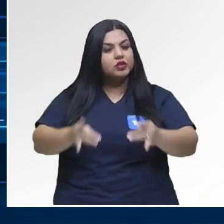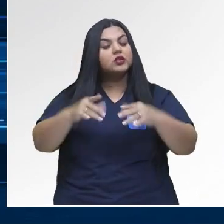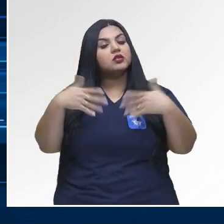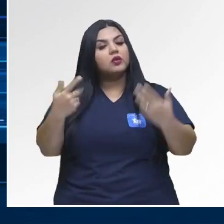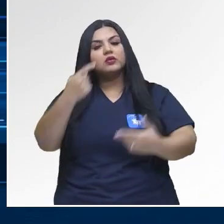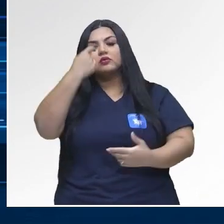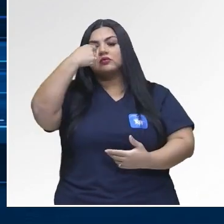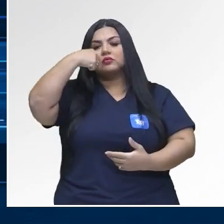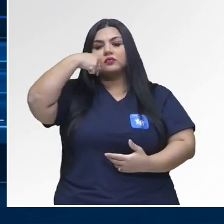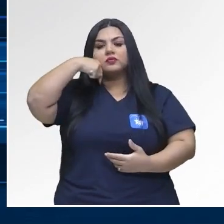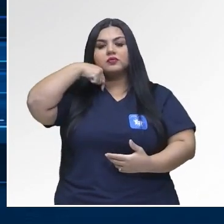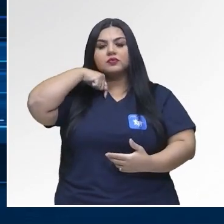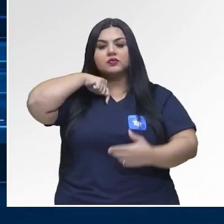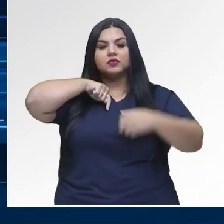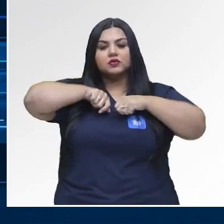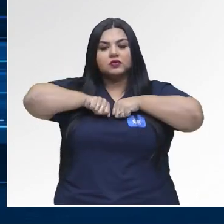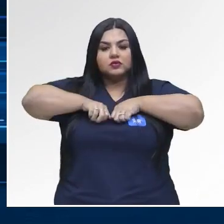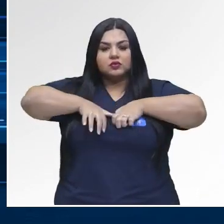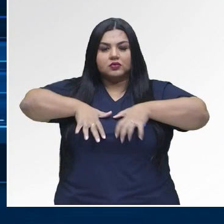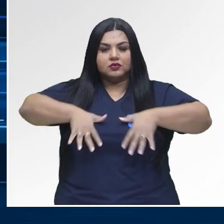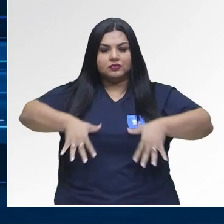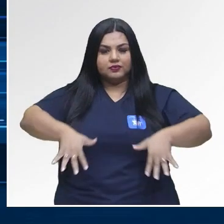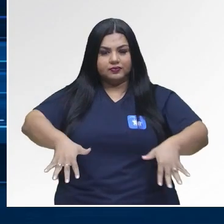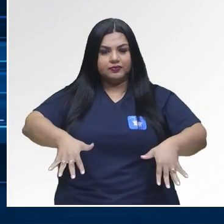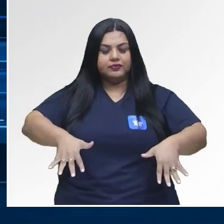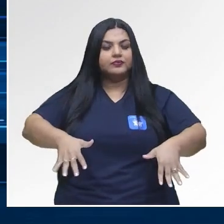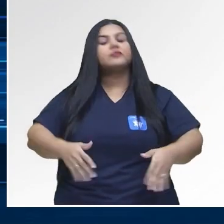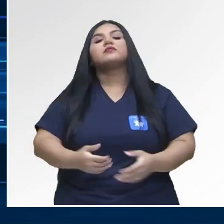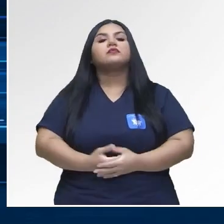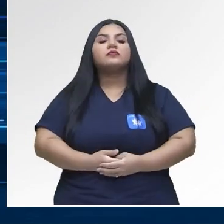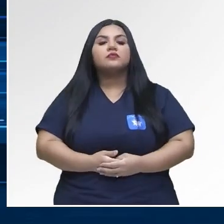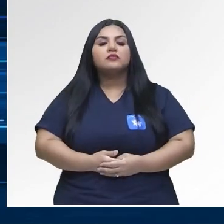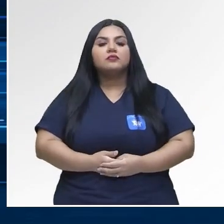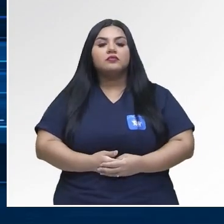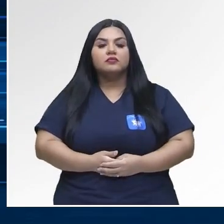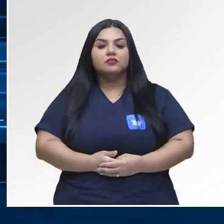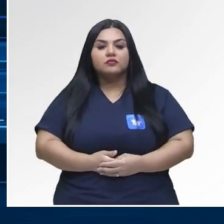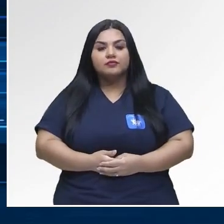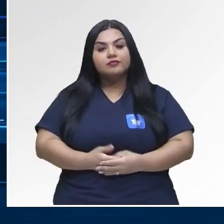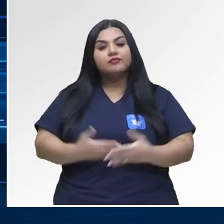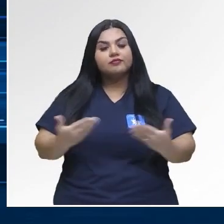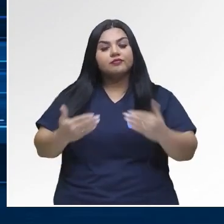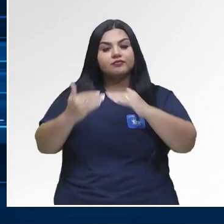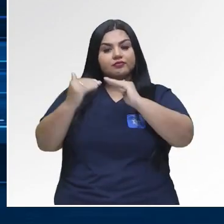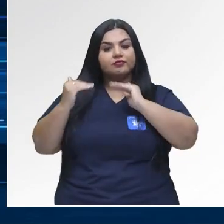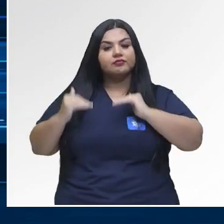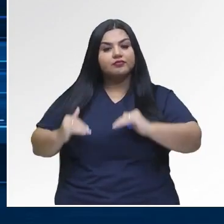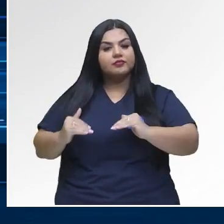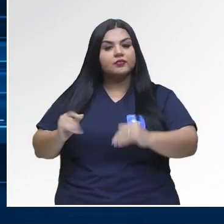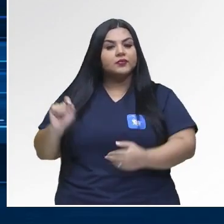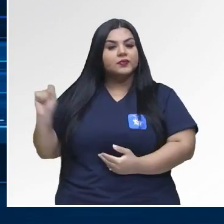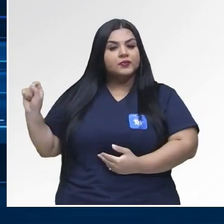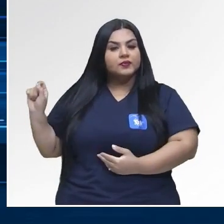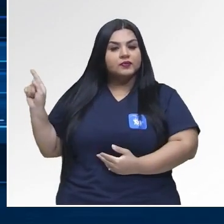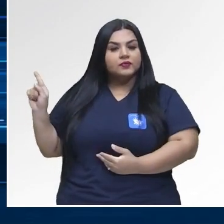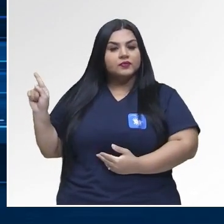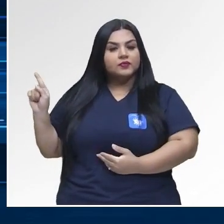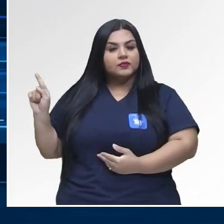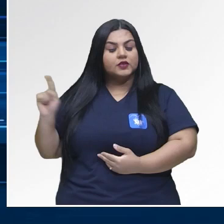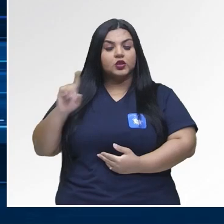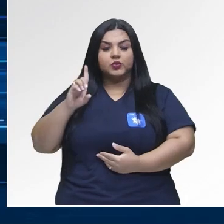caminho que o ar percorre aí no nosso corpo. E mais abaixo, não menos importante, nós temos aqui o